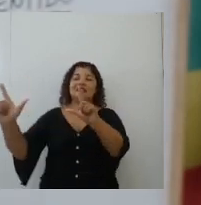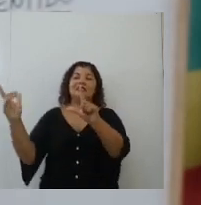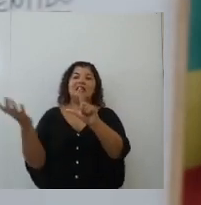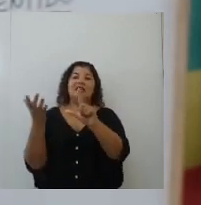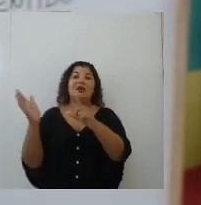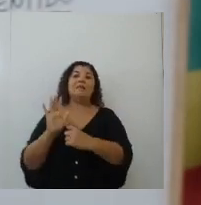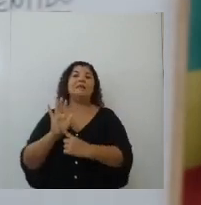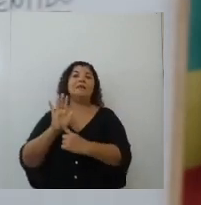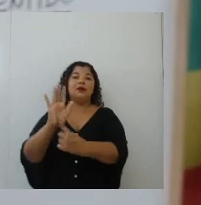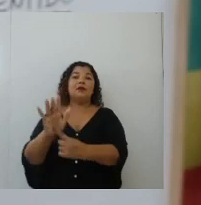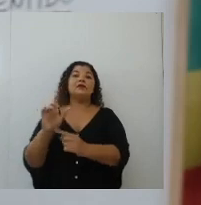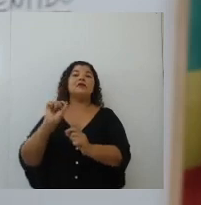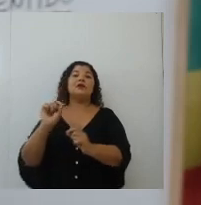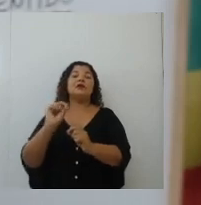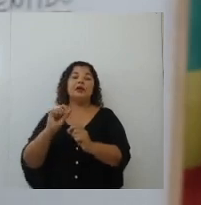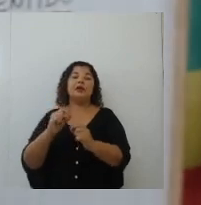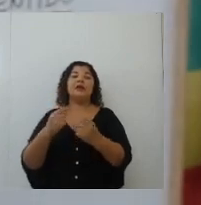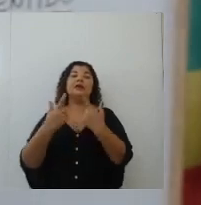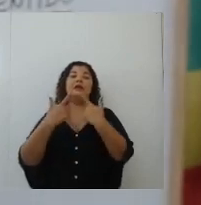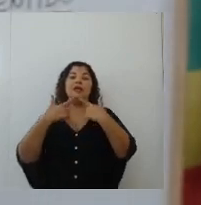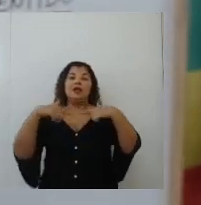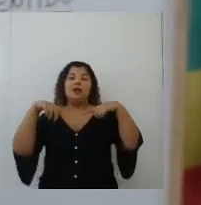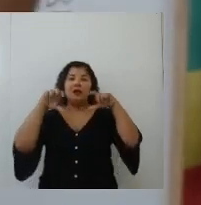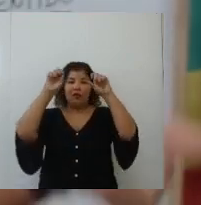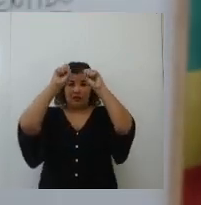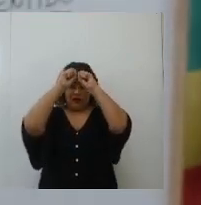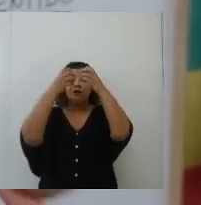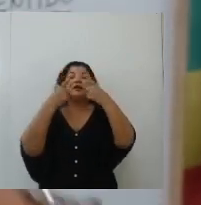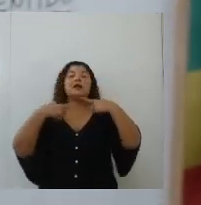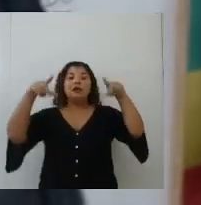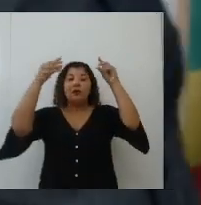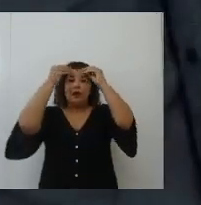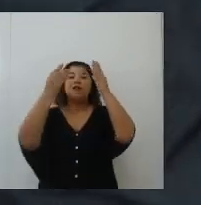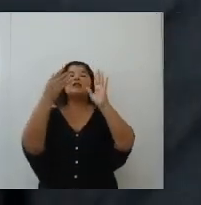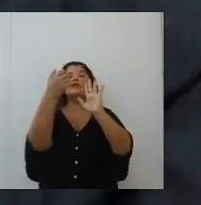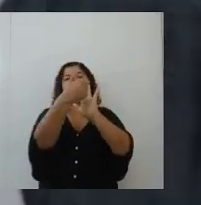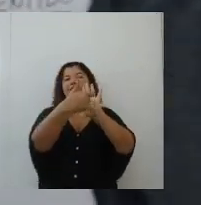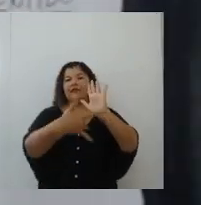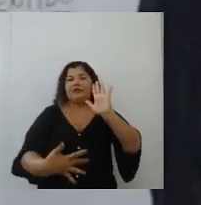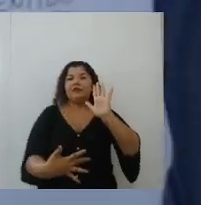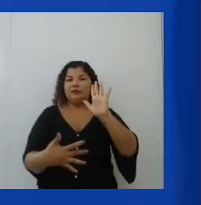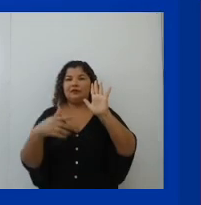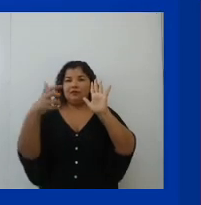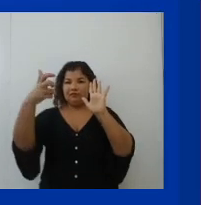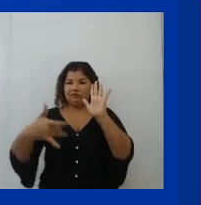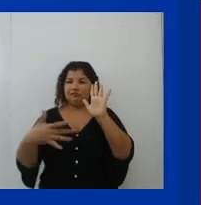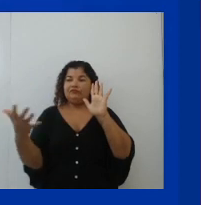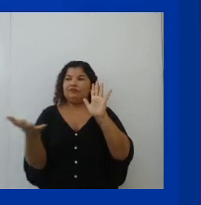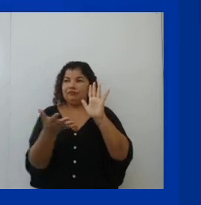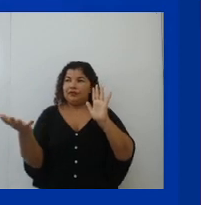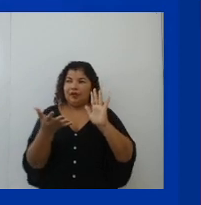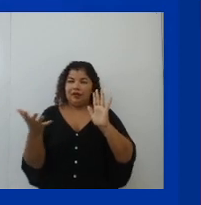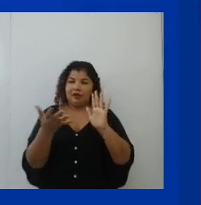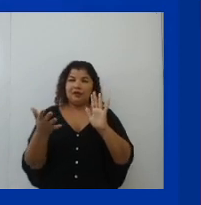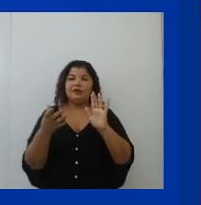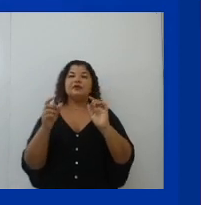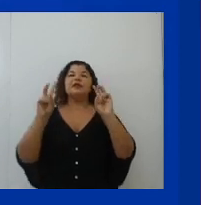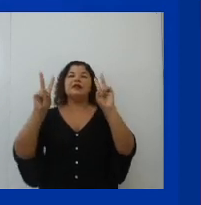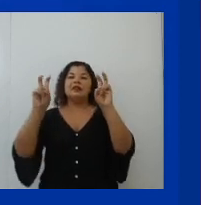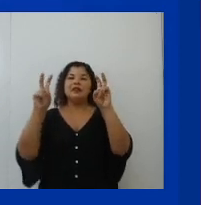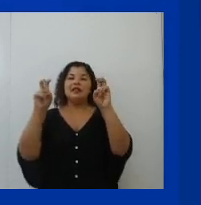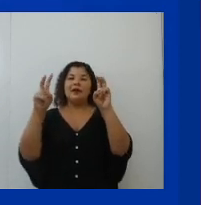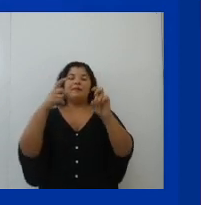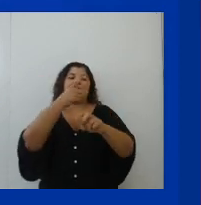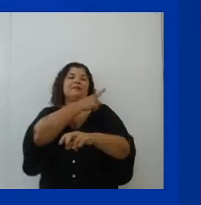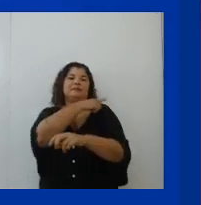para o pessoal ver figuras de linguagem quando eu passo para outra câmera. E aí, ó, figuras de linguagem, tema da aula do